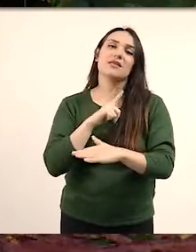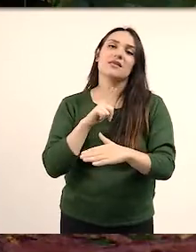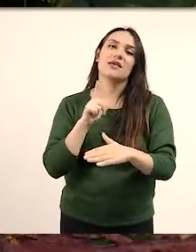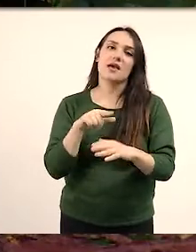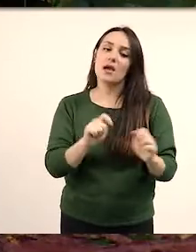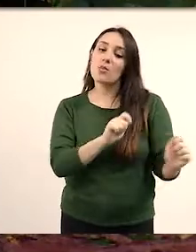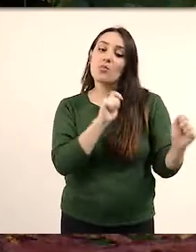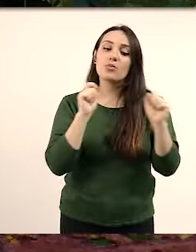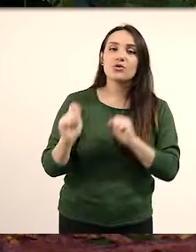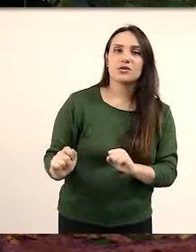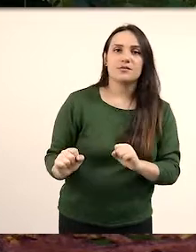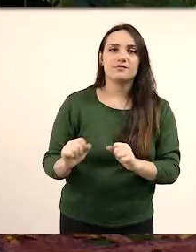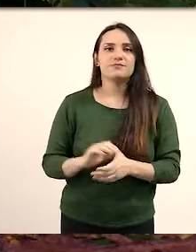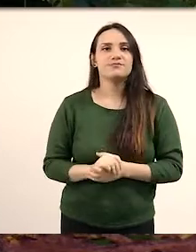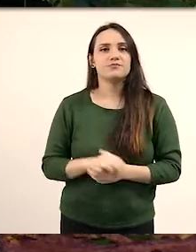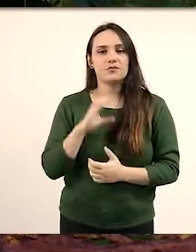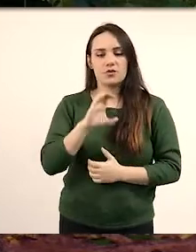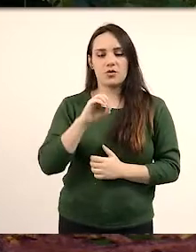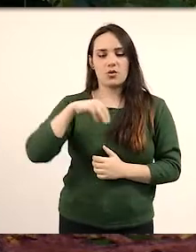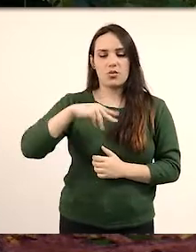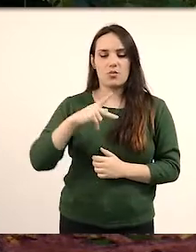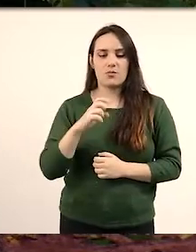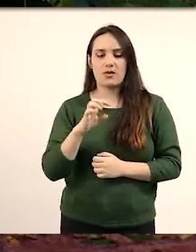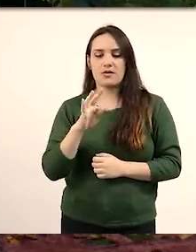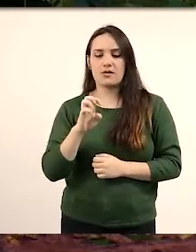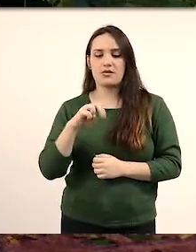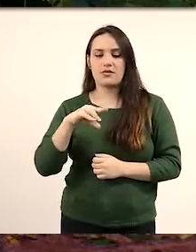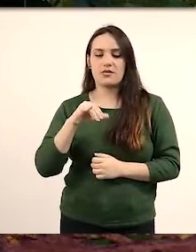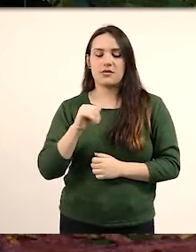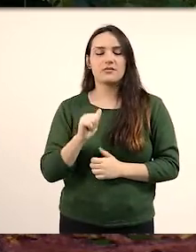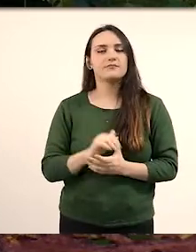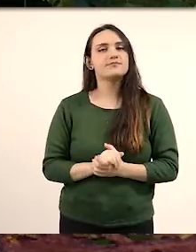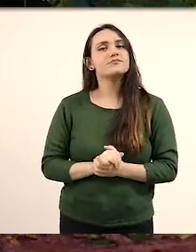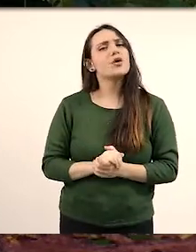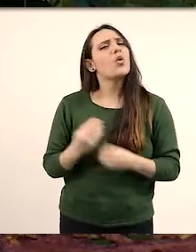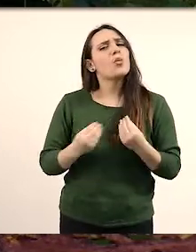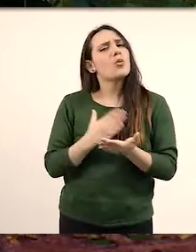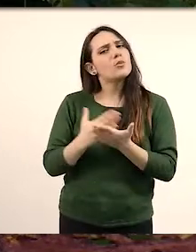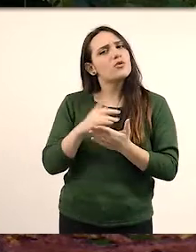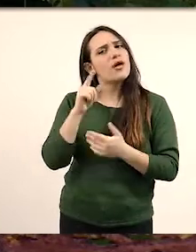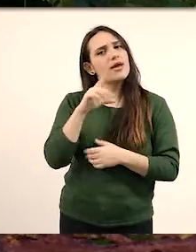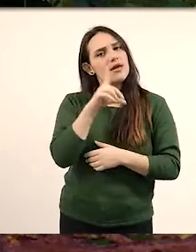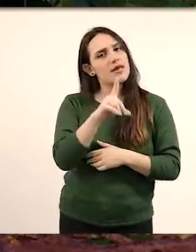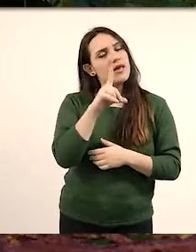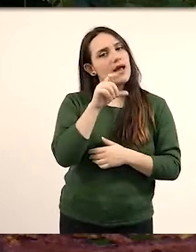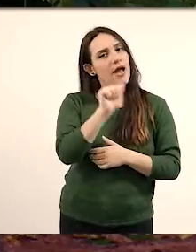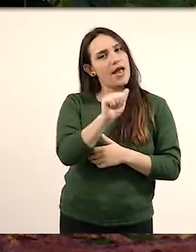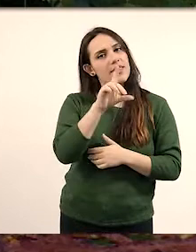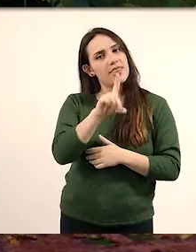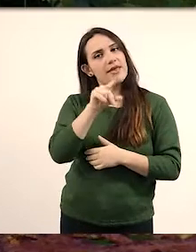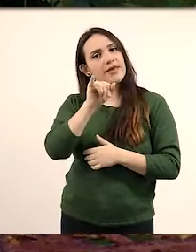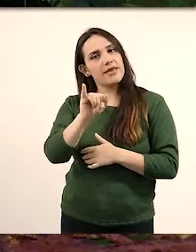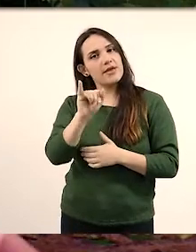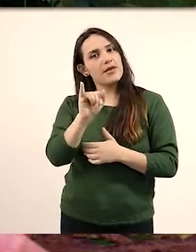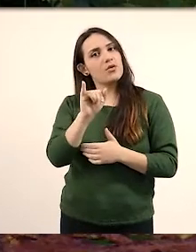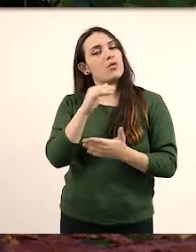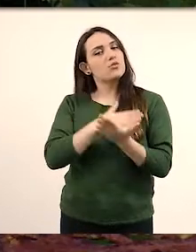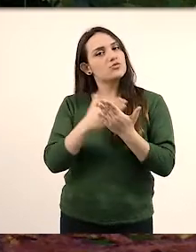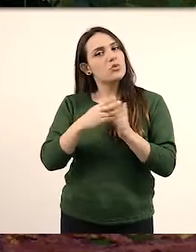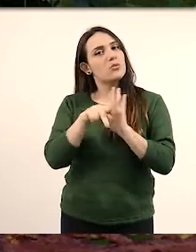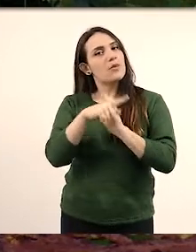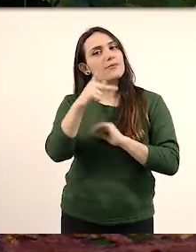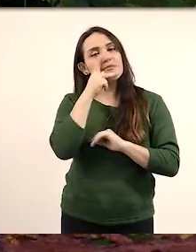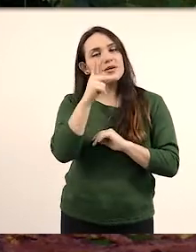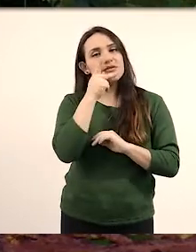Perfeito. E tudo começou com a apresentação de uma ADI, a Ação Declaratória de Constitucionalidade número 6341, que foi apresentada